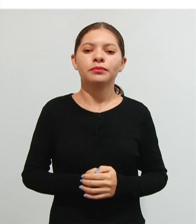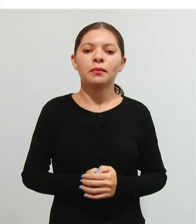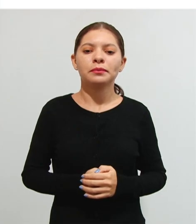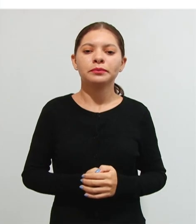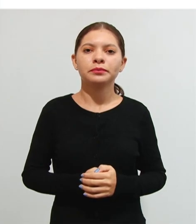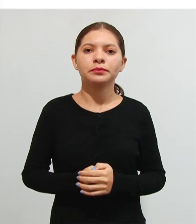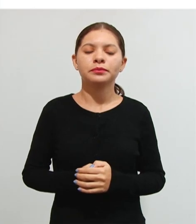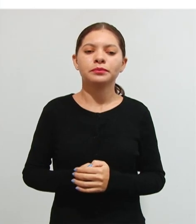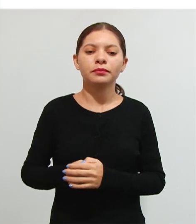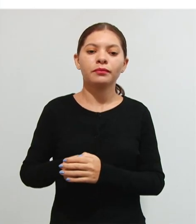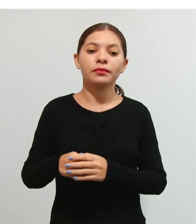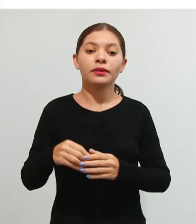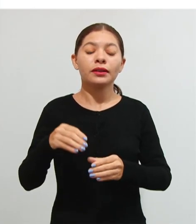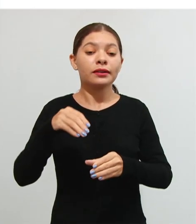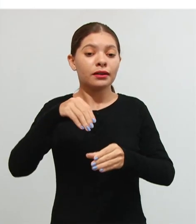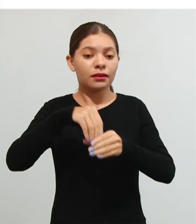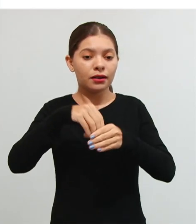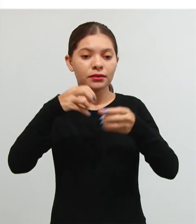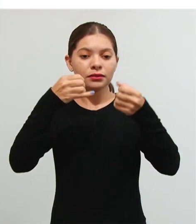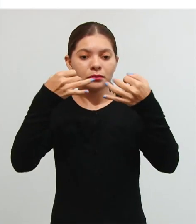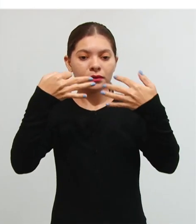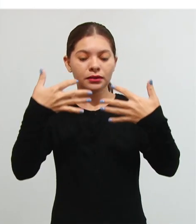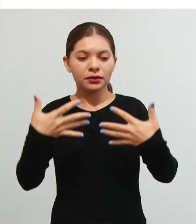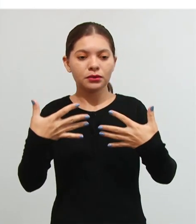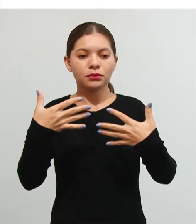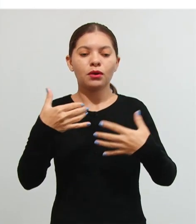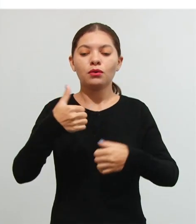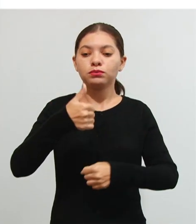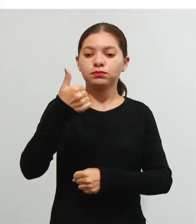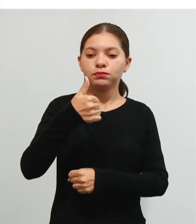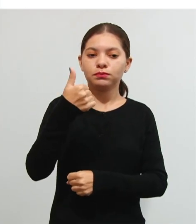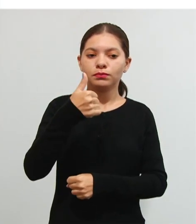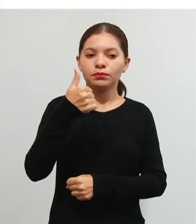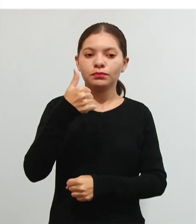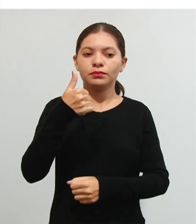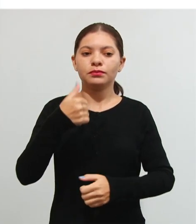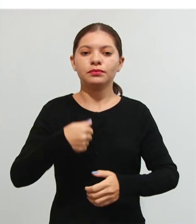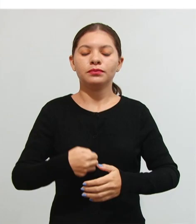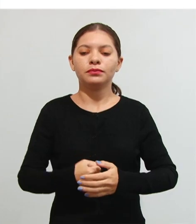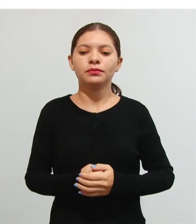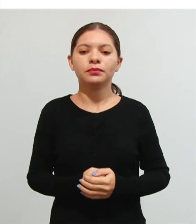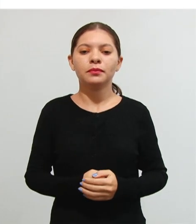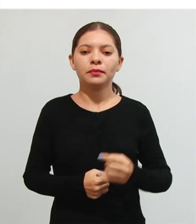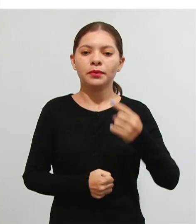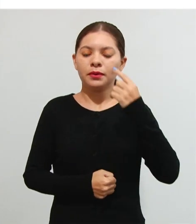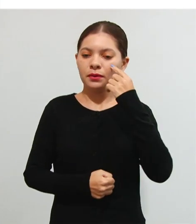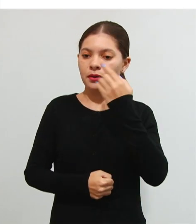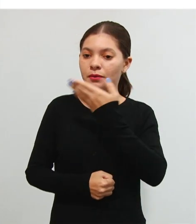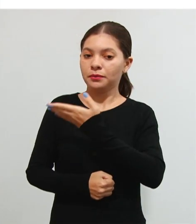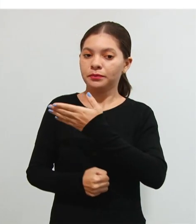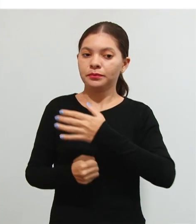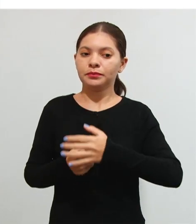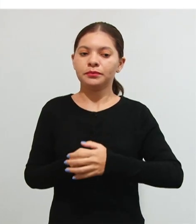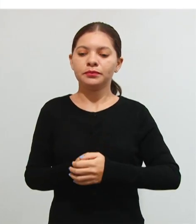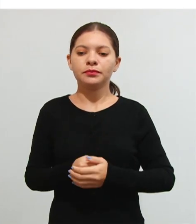Também dentro do manual. E aí, o nível 1, conhecido normalmente como nível leve, né, aquele autista